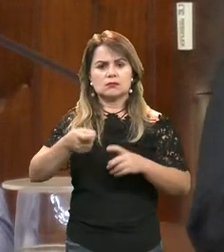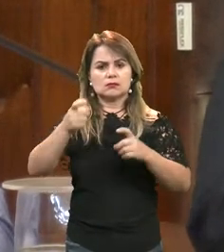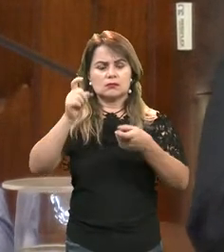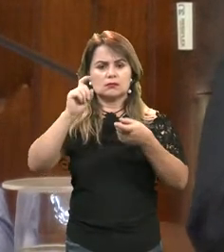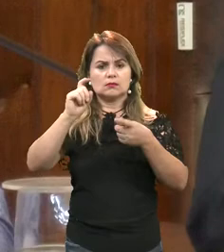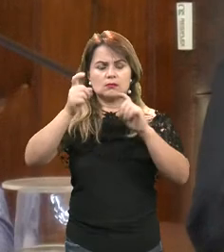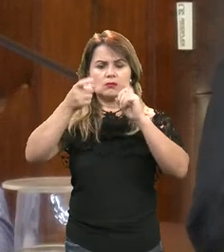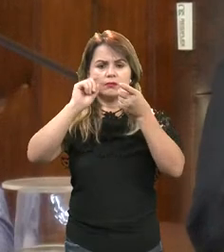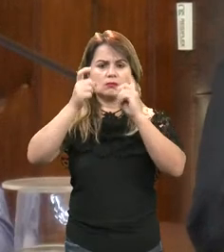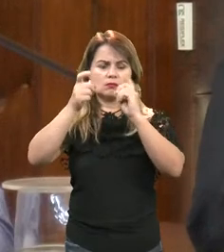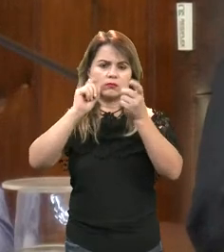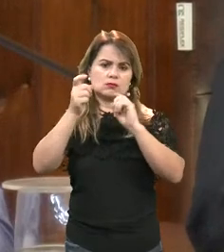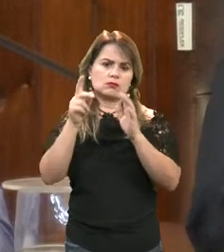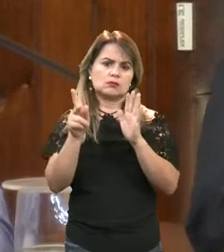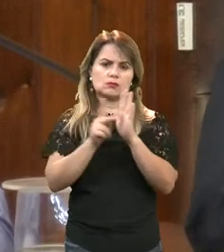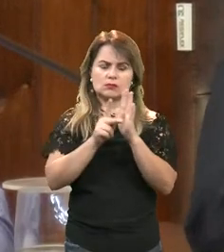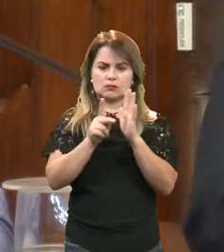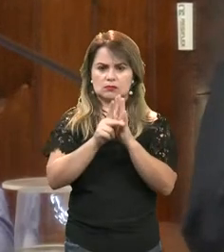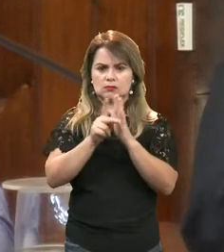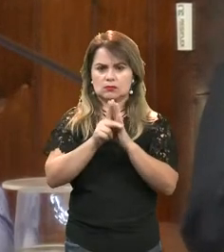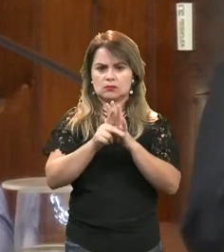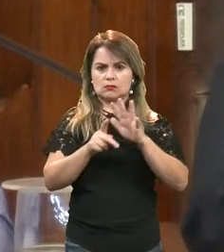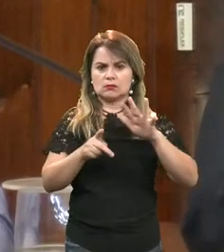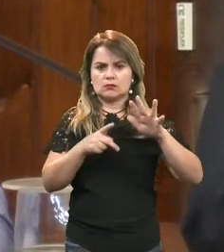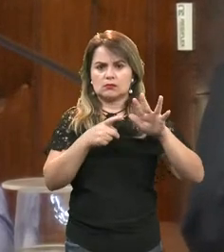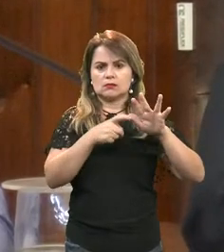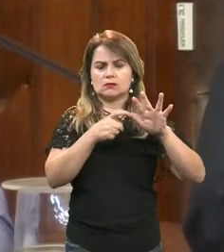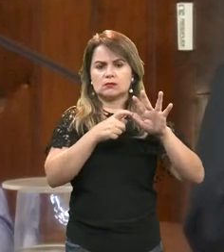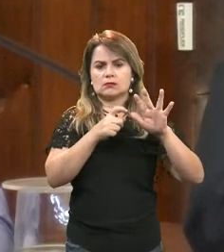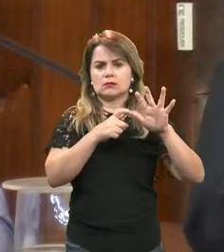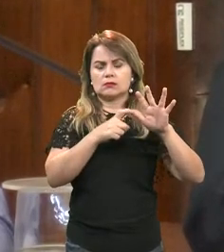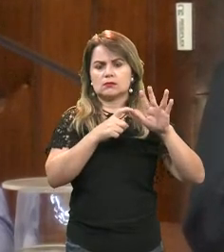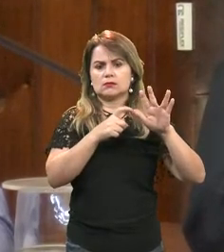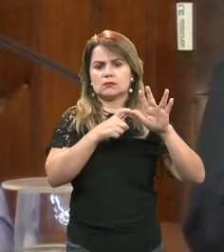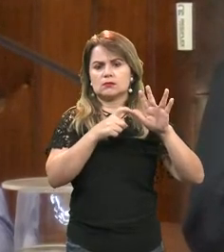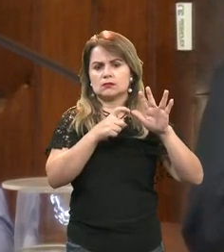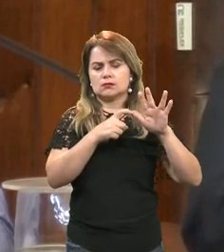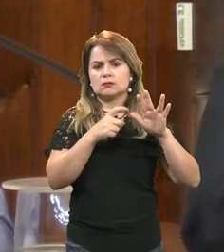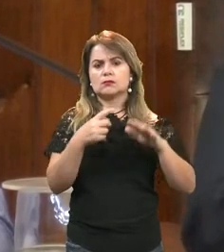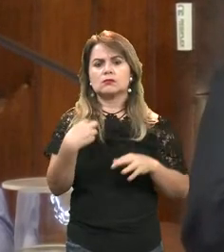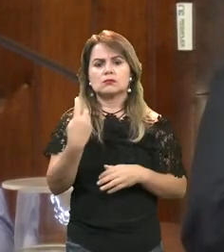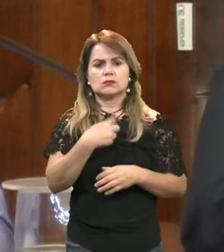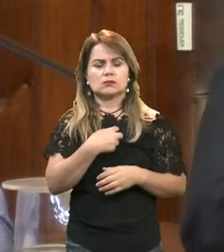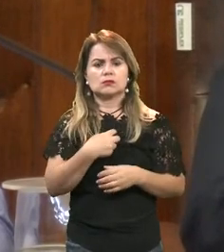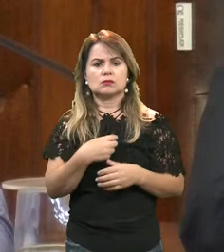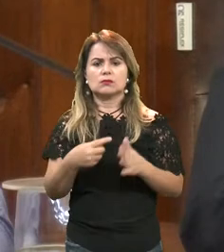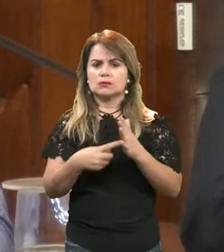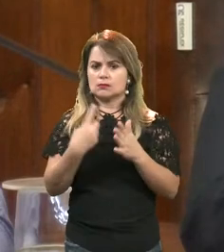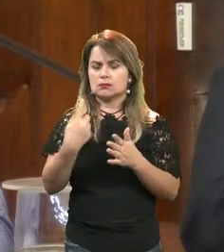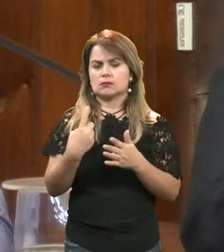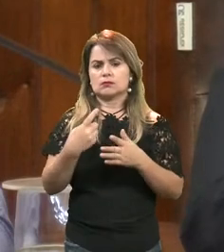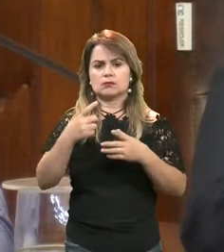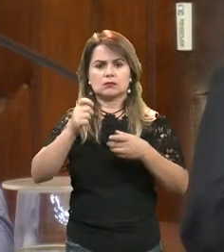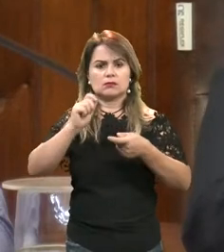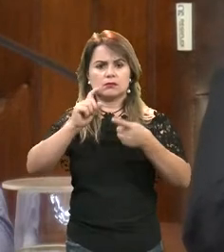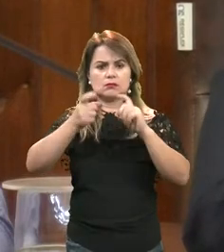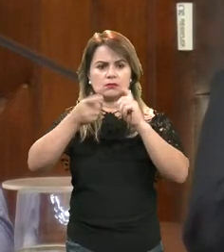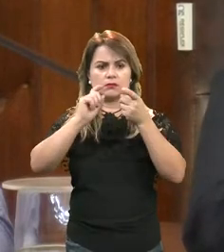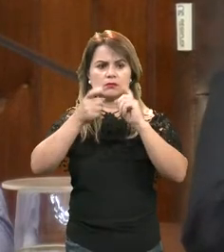de cannabis medicinal. Esse primeiro seminário, que nós temos uma boa parte dos seus